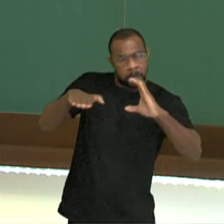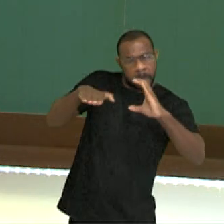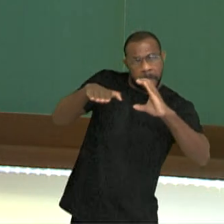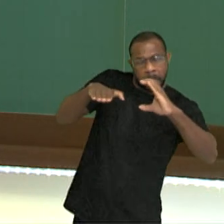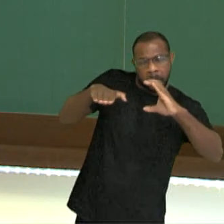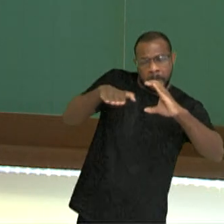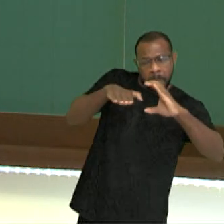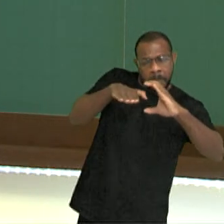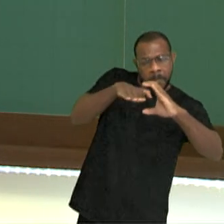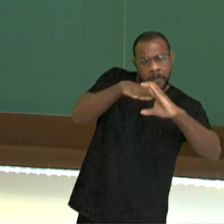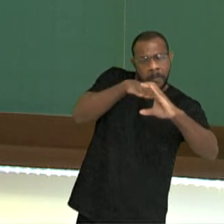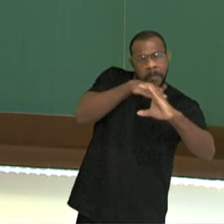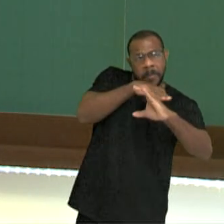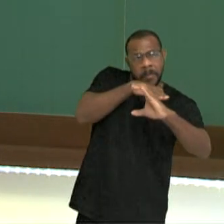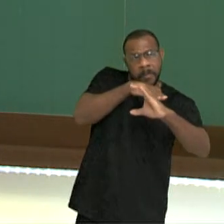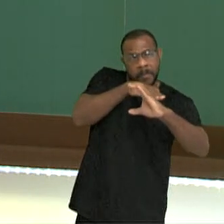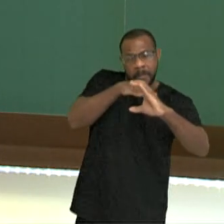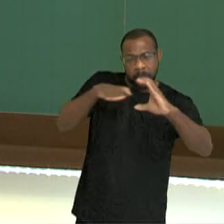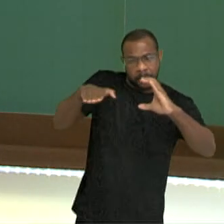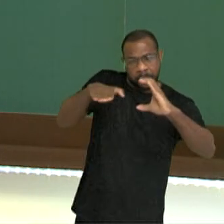exatamente a secção que vai